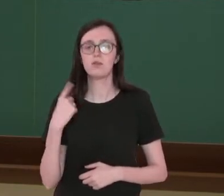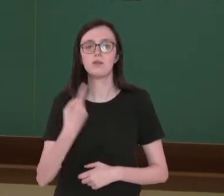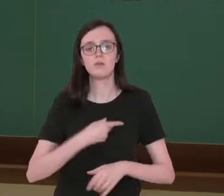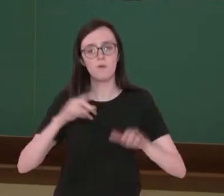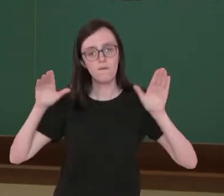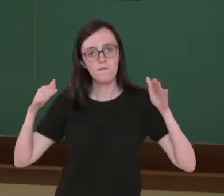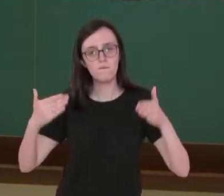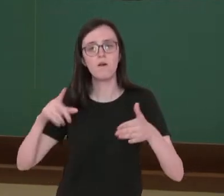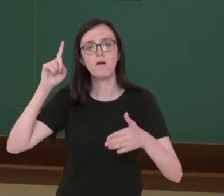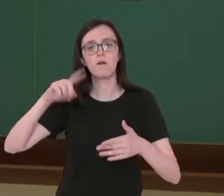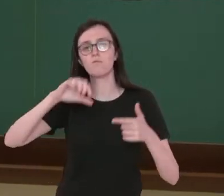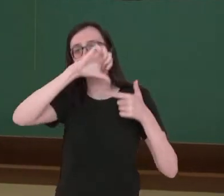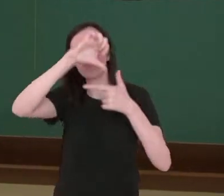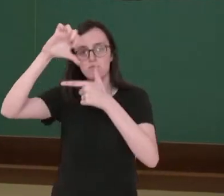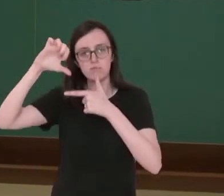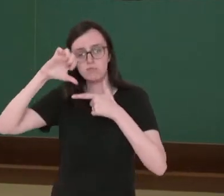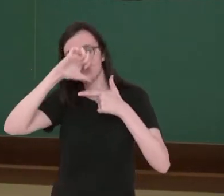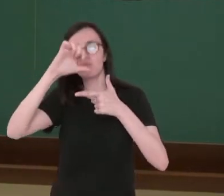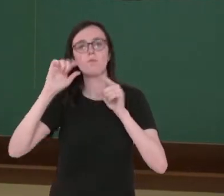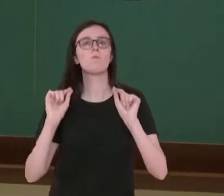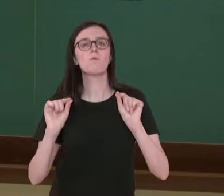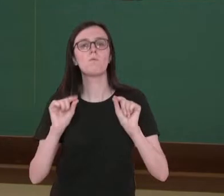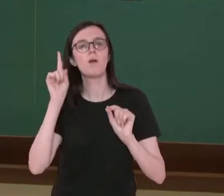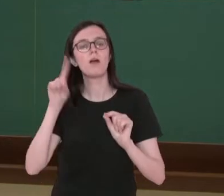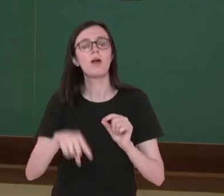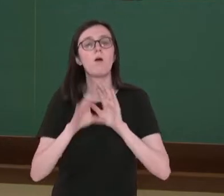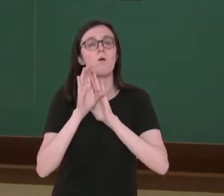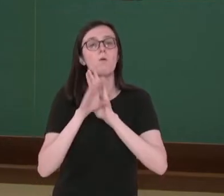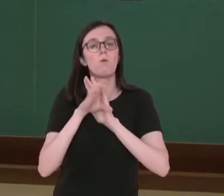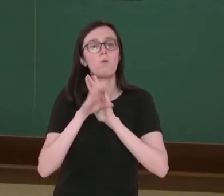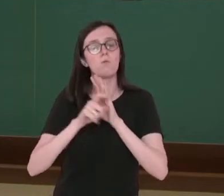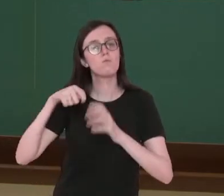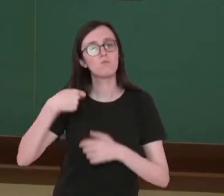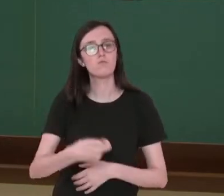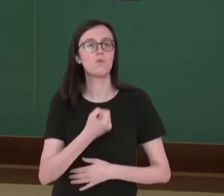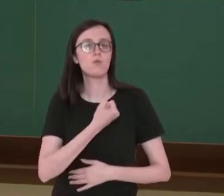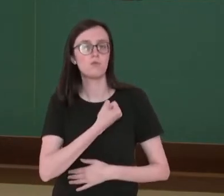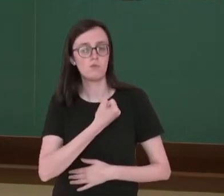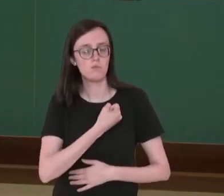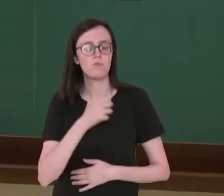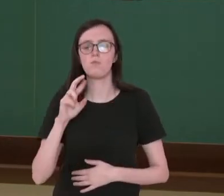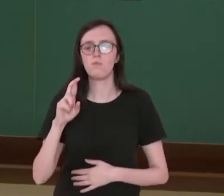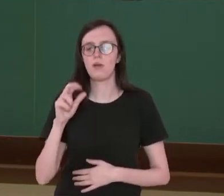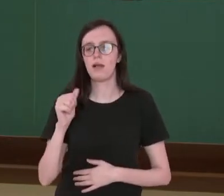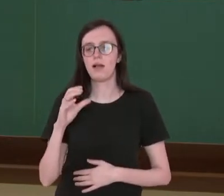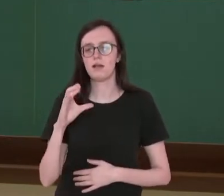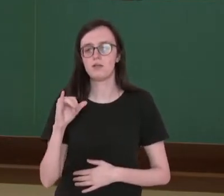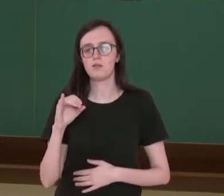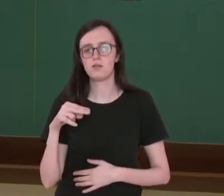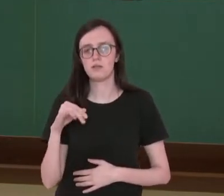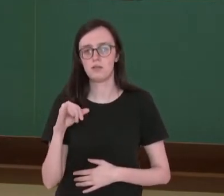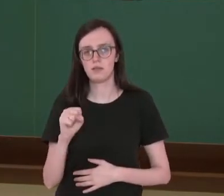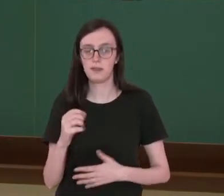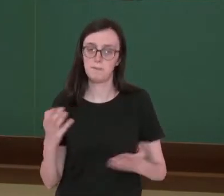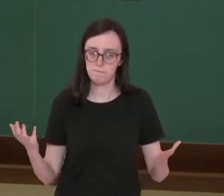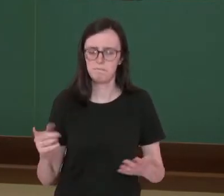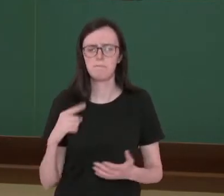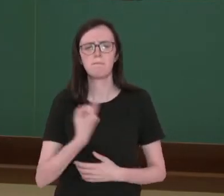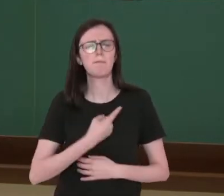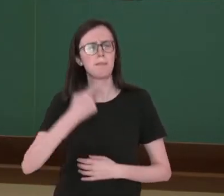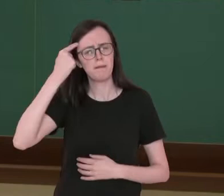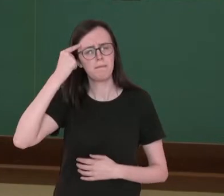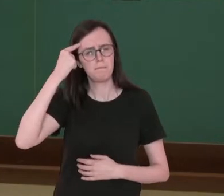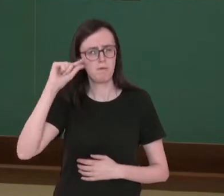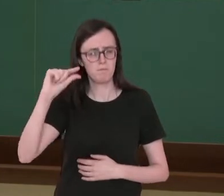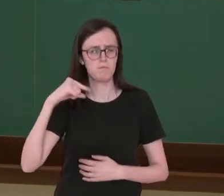que vão envolver exatamente o conceito dos números racionais. Então, vamos lá. Vamos pensar um pouquinho, né? Já